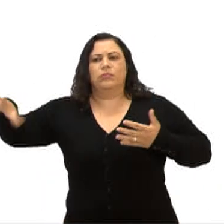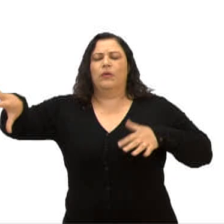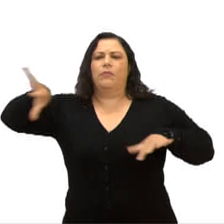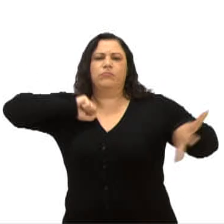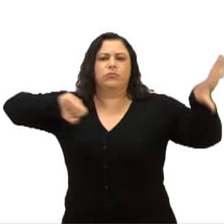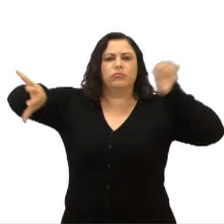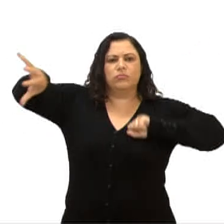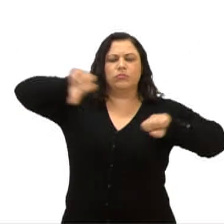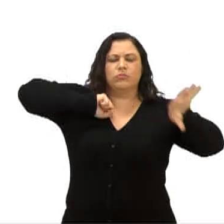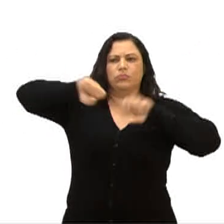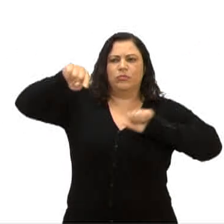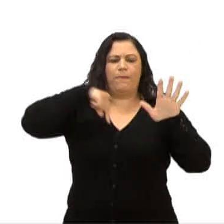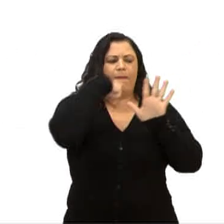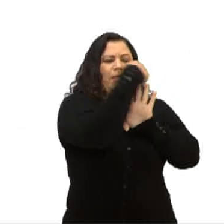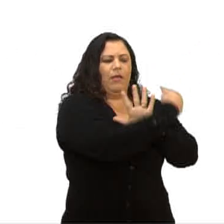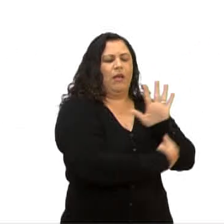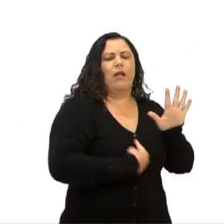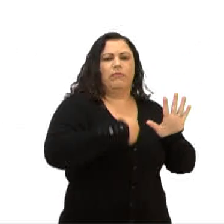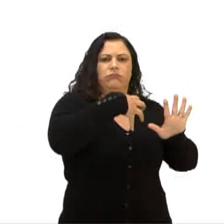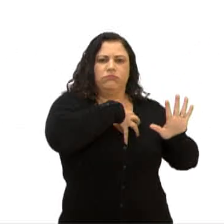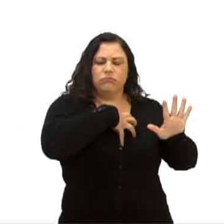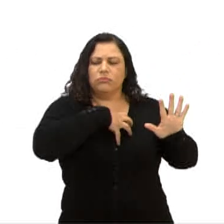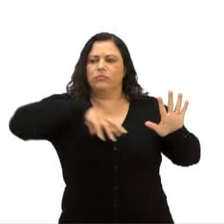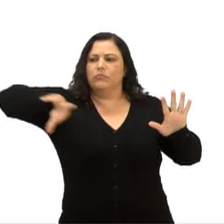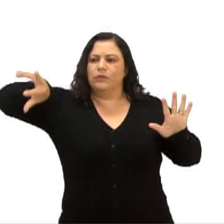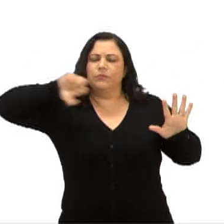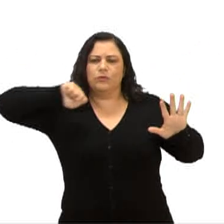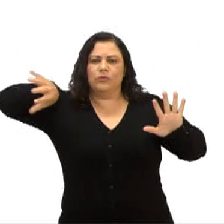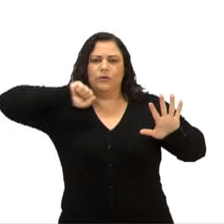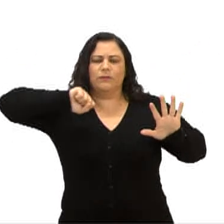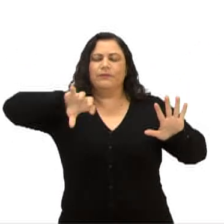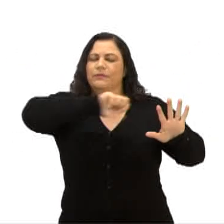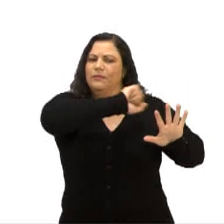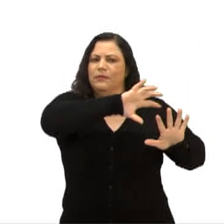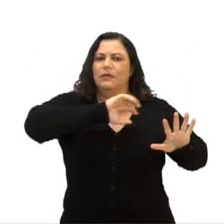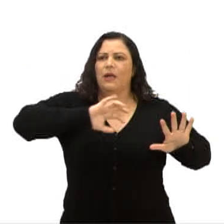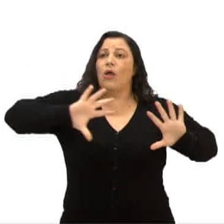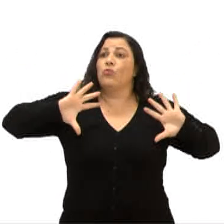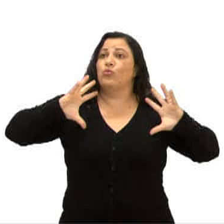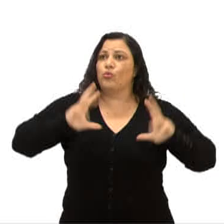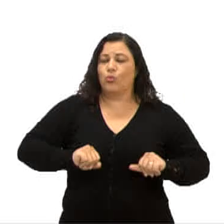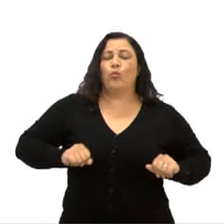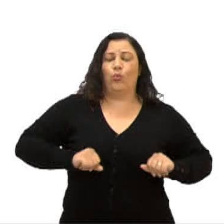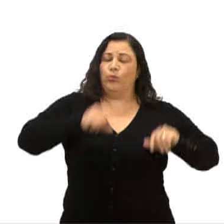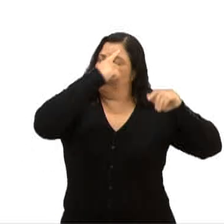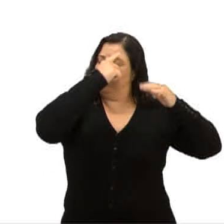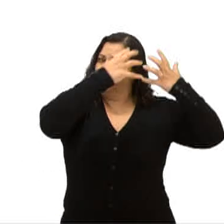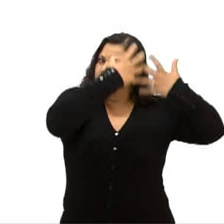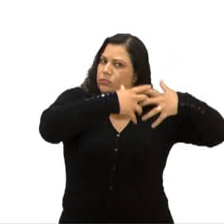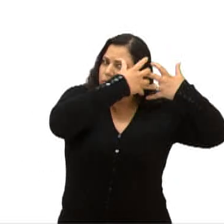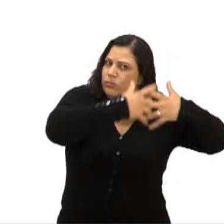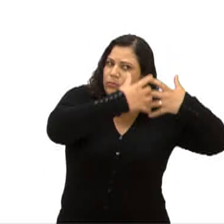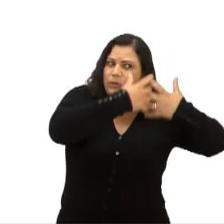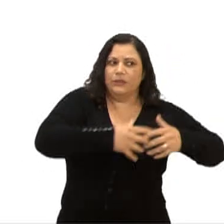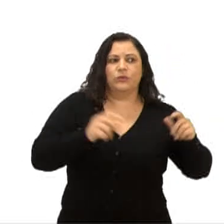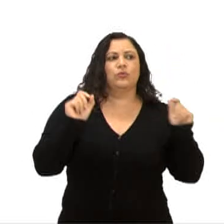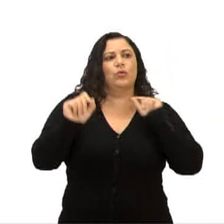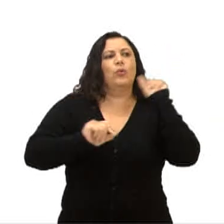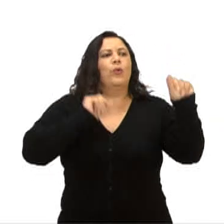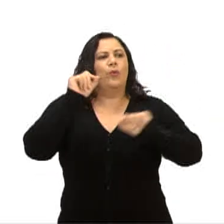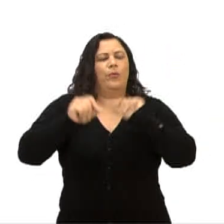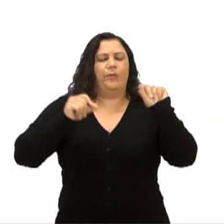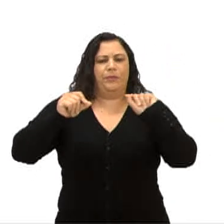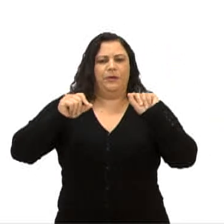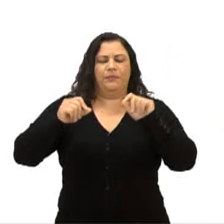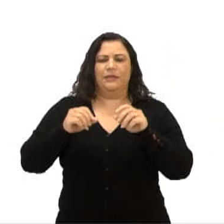meio ambiente, enviando-as ao encéfalo, que as processa. Cones e bastonetes, olha a primeira pergunta, bem como a cóclea, são